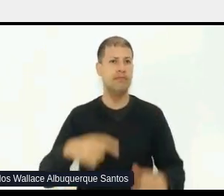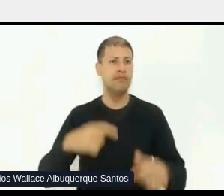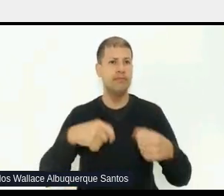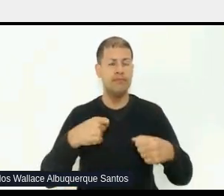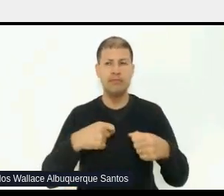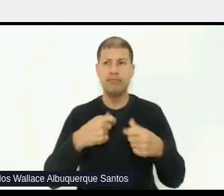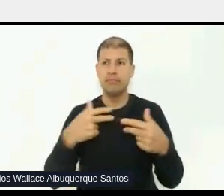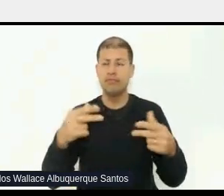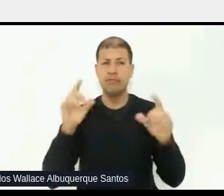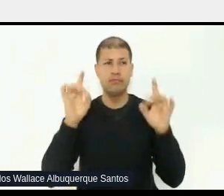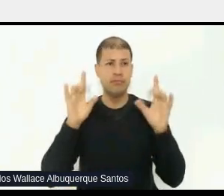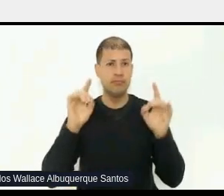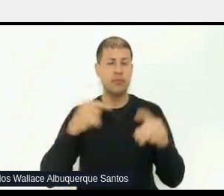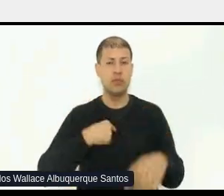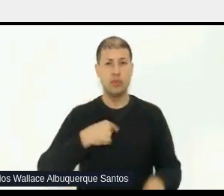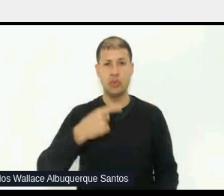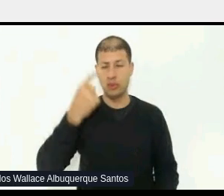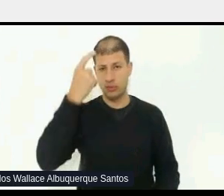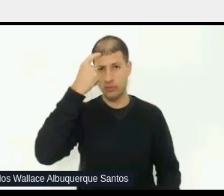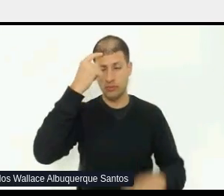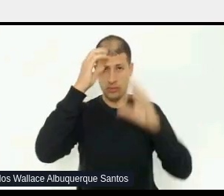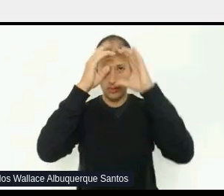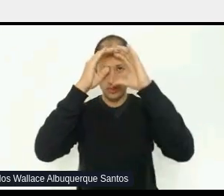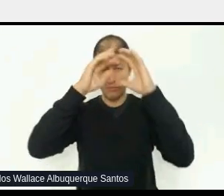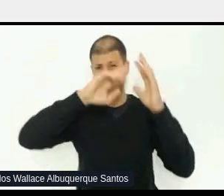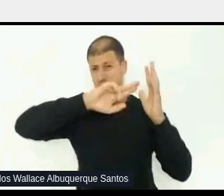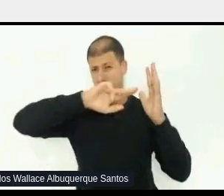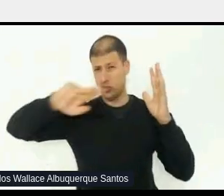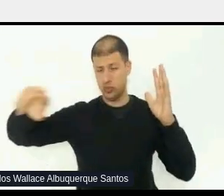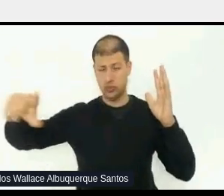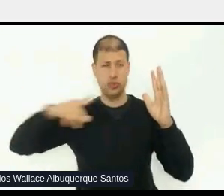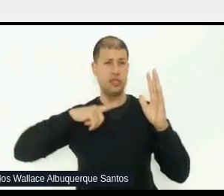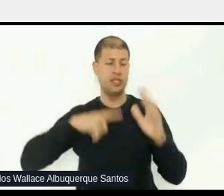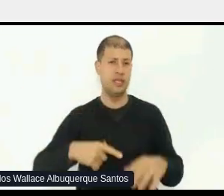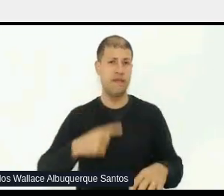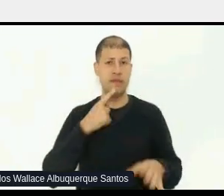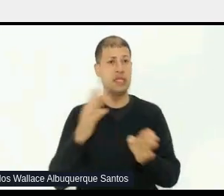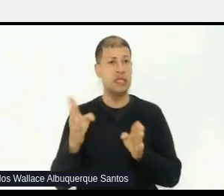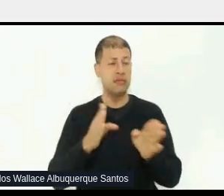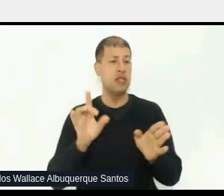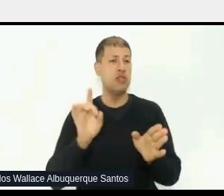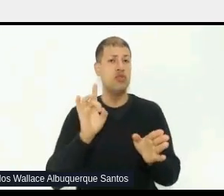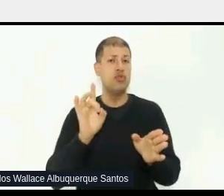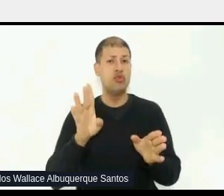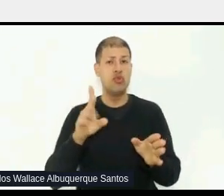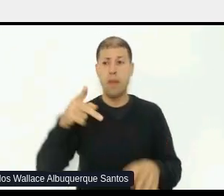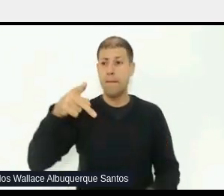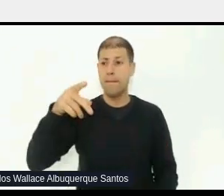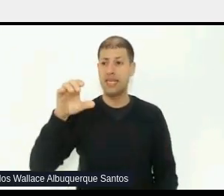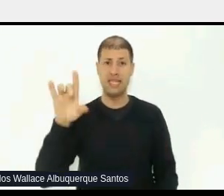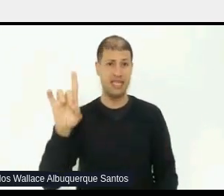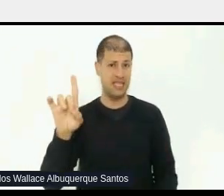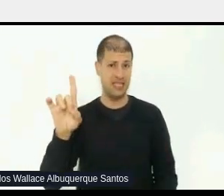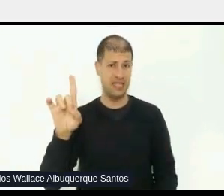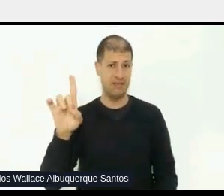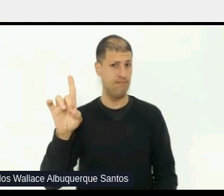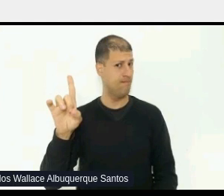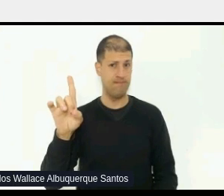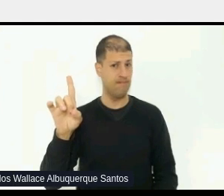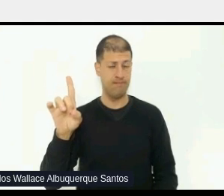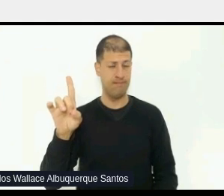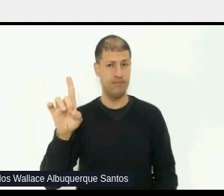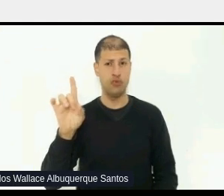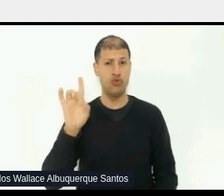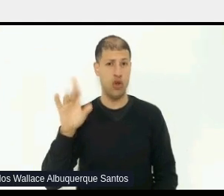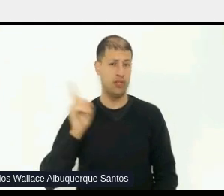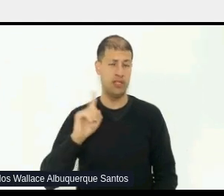a neurodiversidade, né? Então quando a gente fala de acessibilidade, não é só uma questão de PCD, e olha que PCD já é um grande